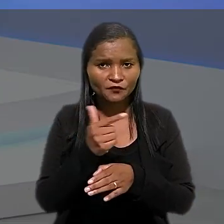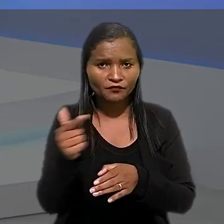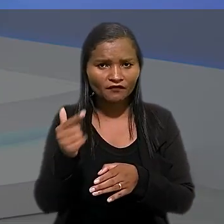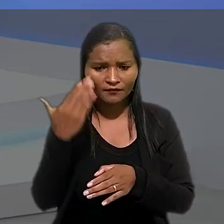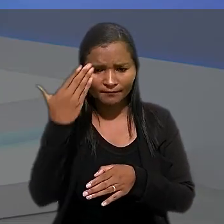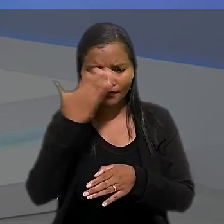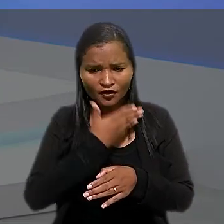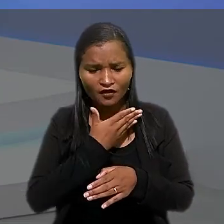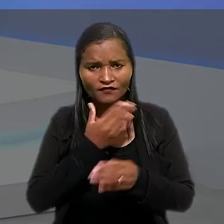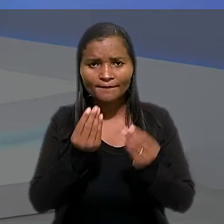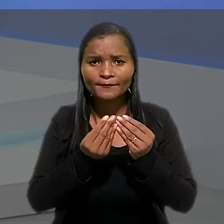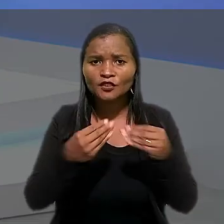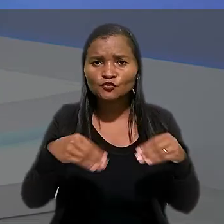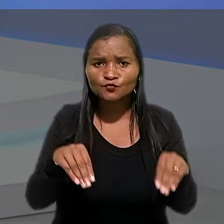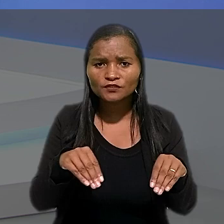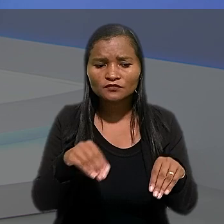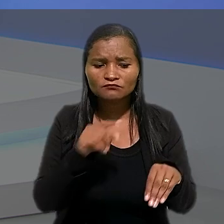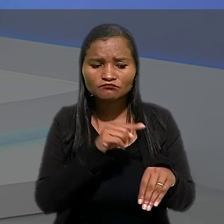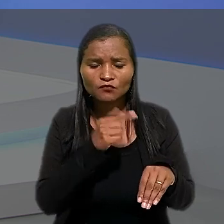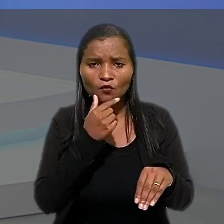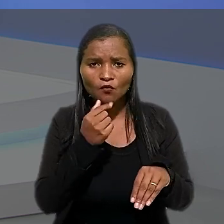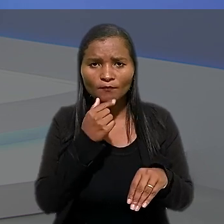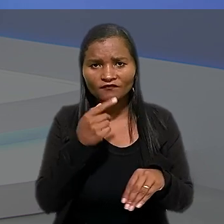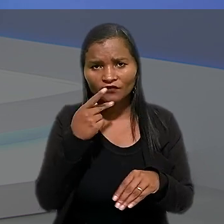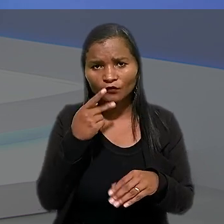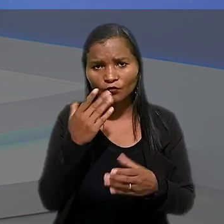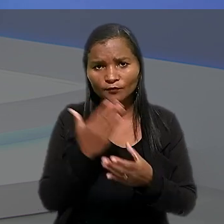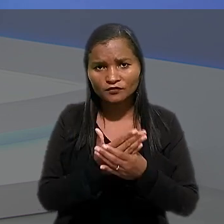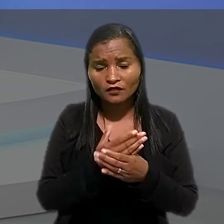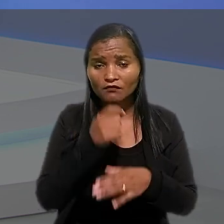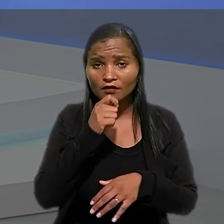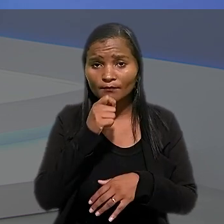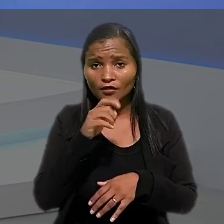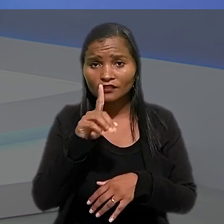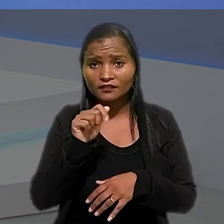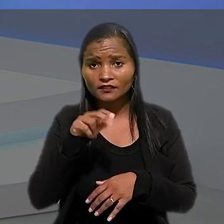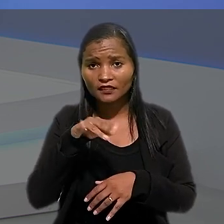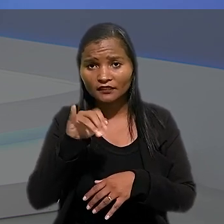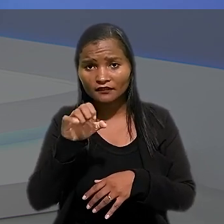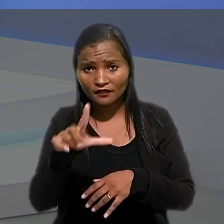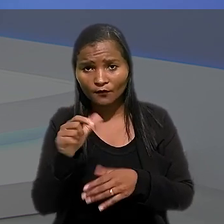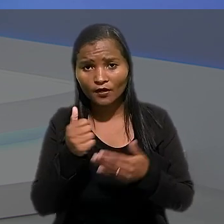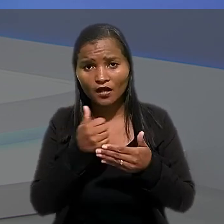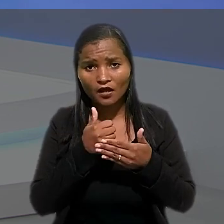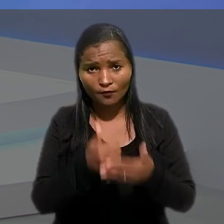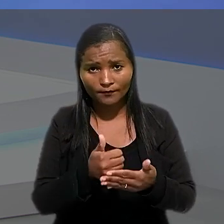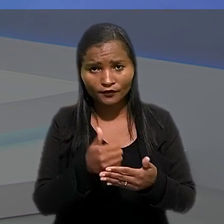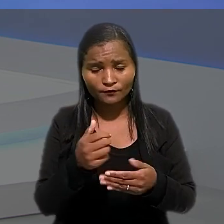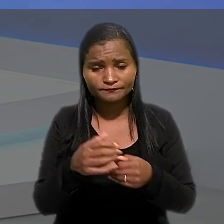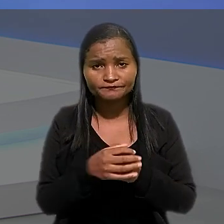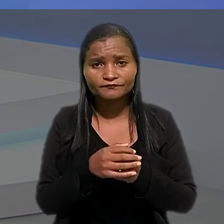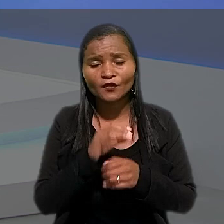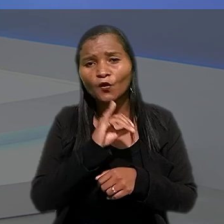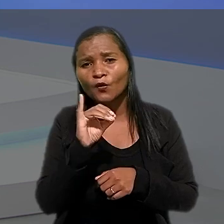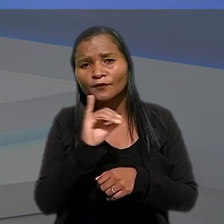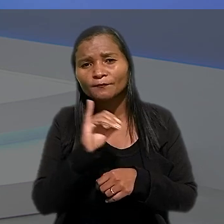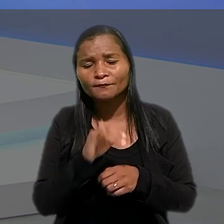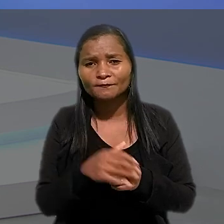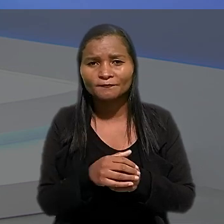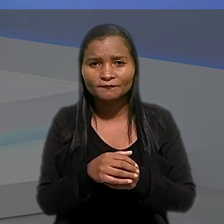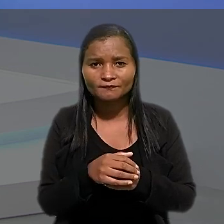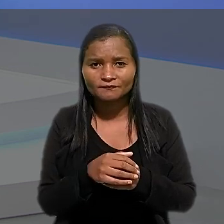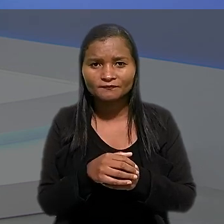não houve comprovação dos prejuízos alegados no processo. O repórter Daniel Vasques acompanhou este caso. Oi, Daniel.